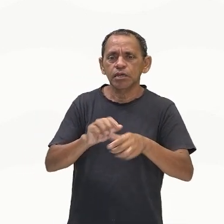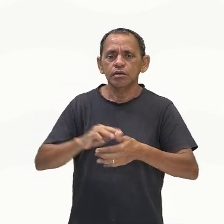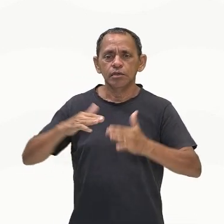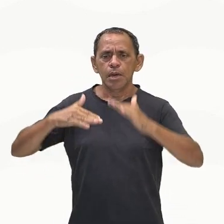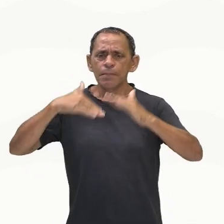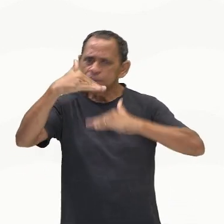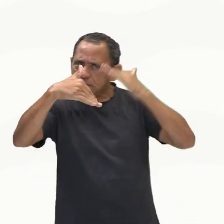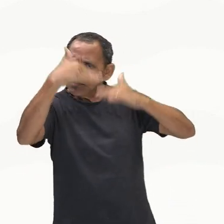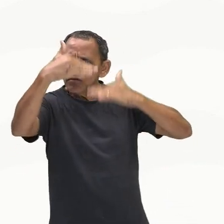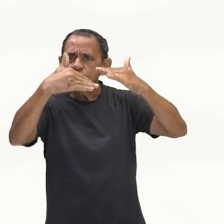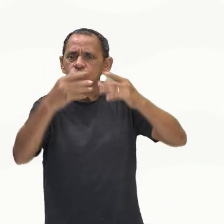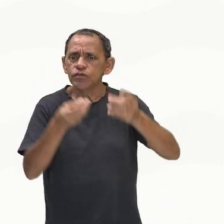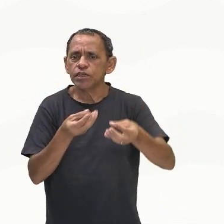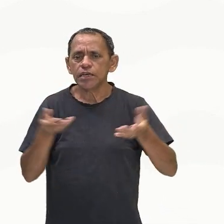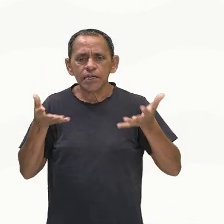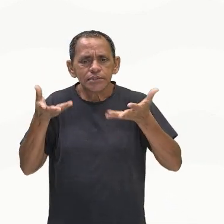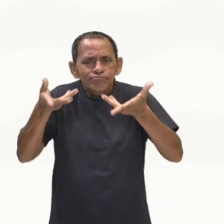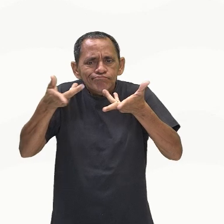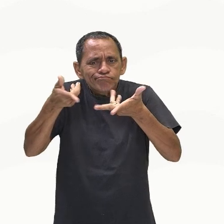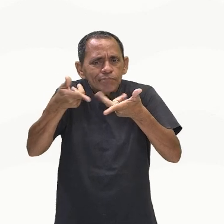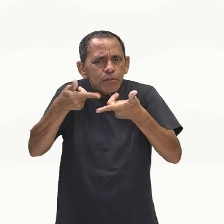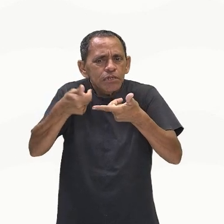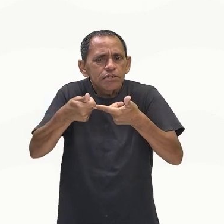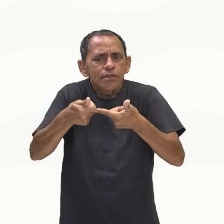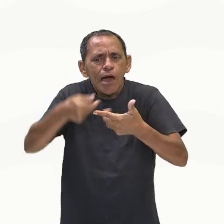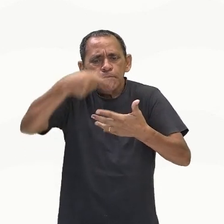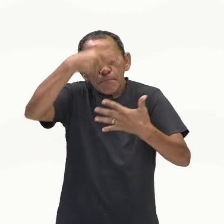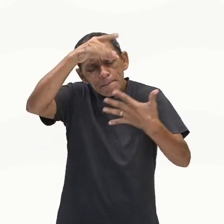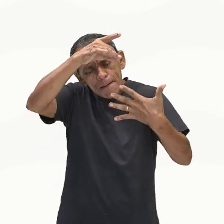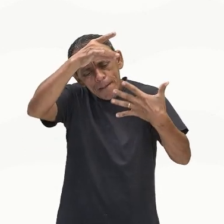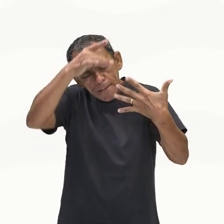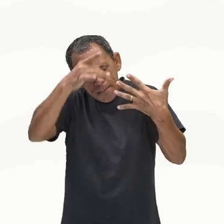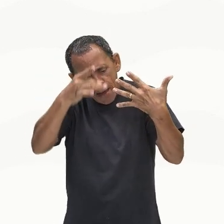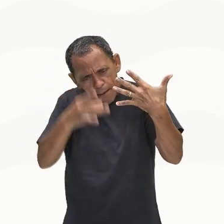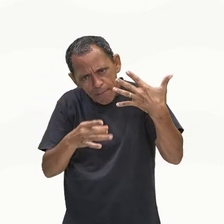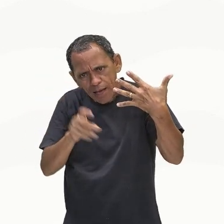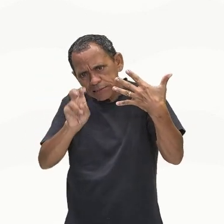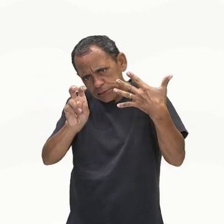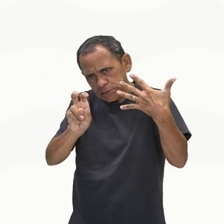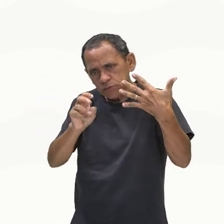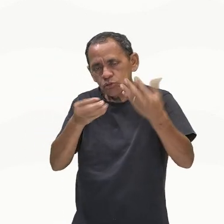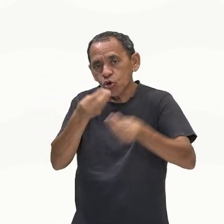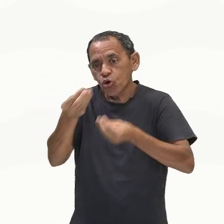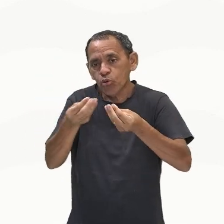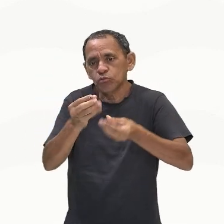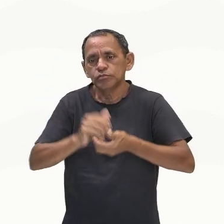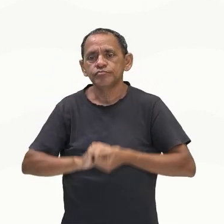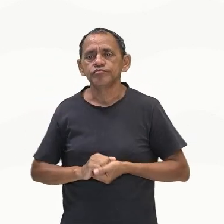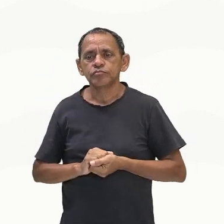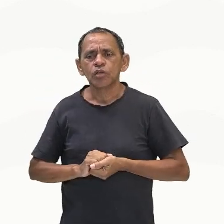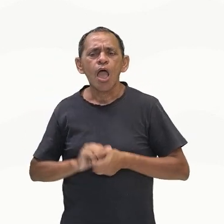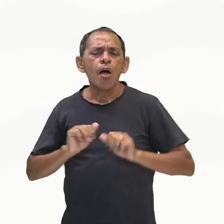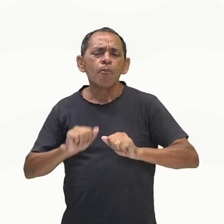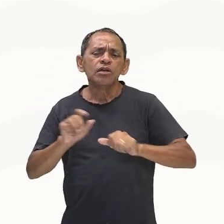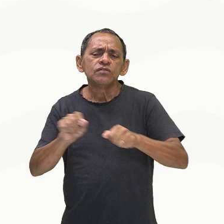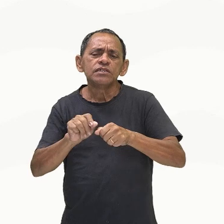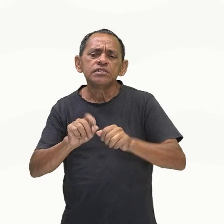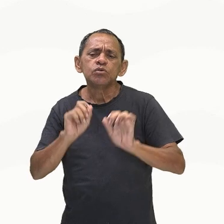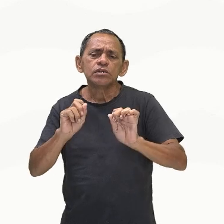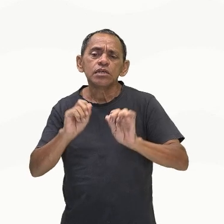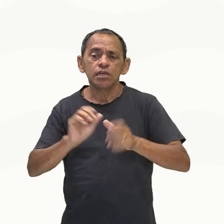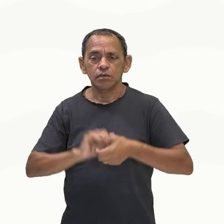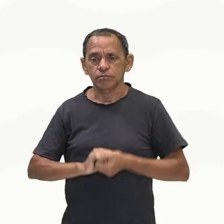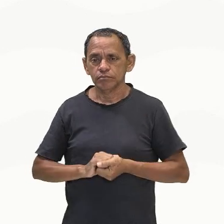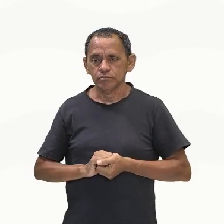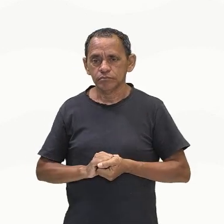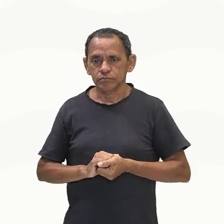desenvolver essas 5 etapas, né, da nossa inteligência emocional? O que eu posso fazer para atingir,